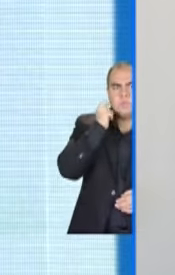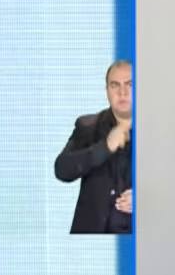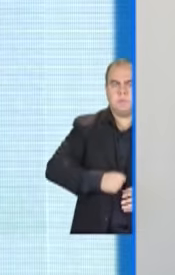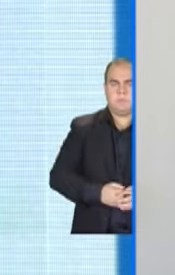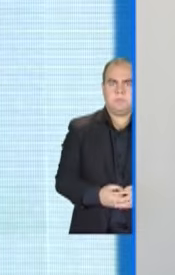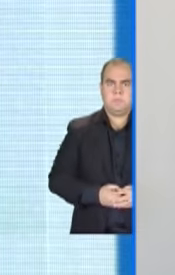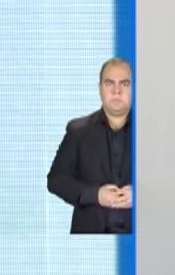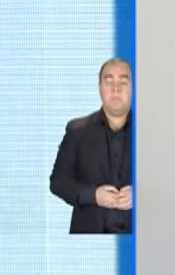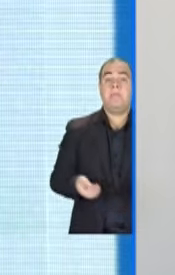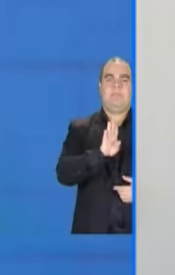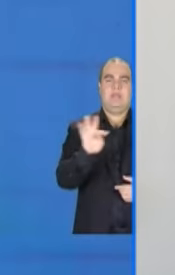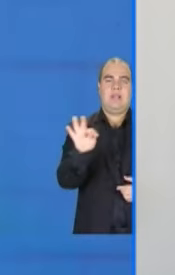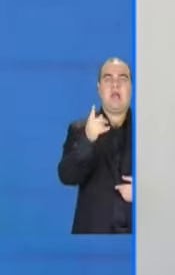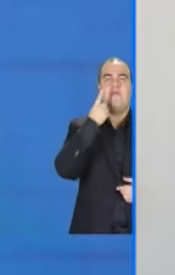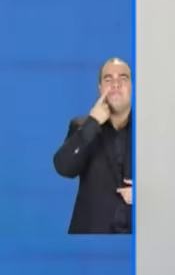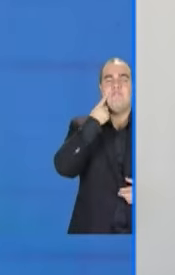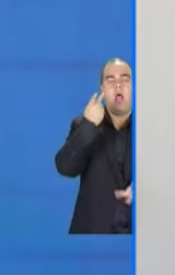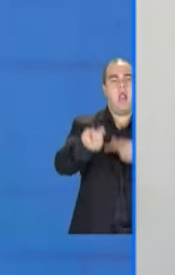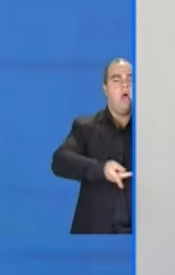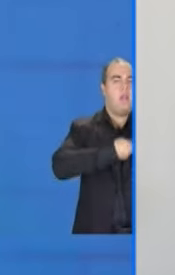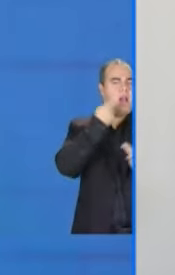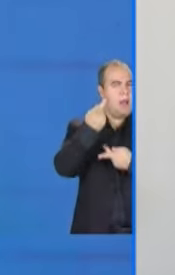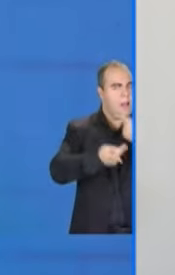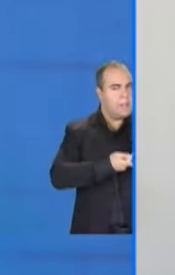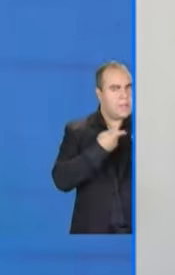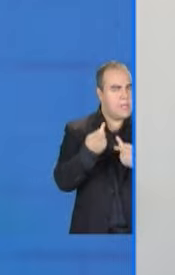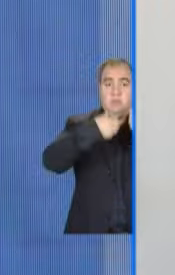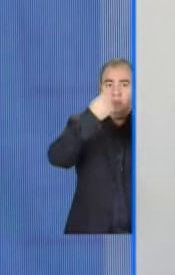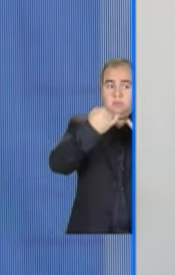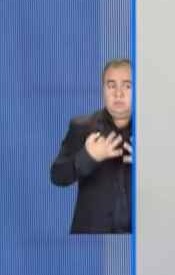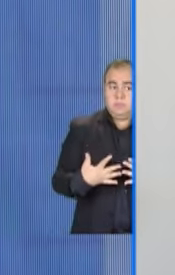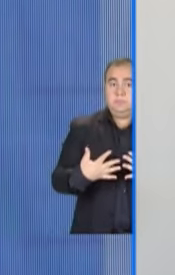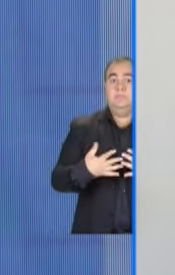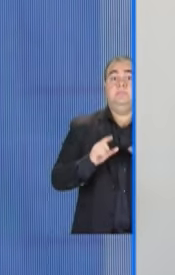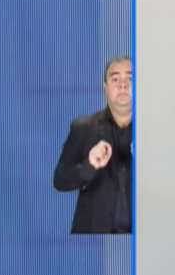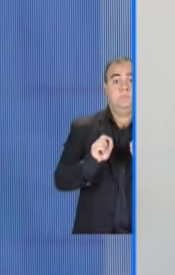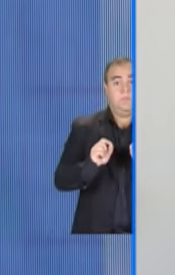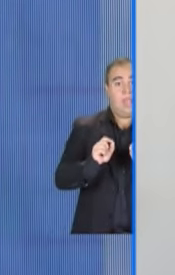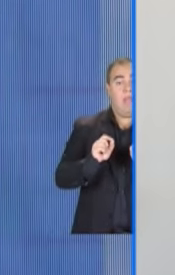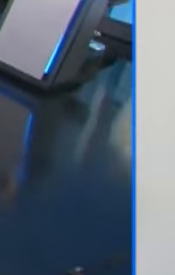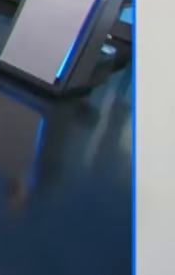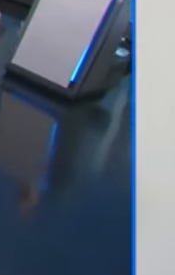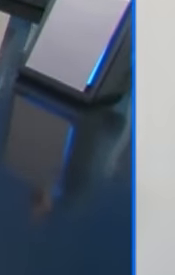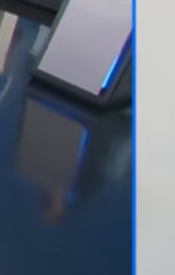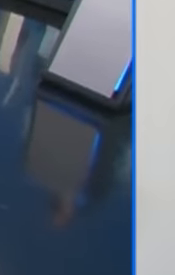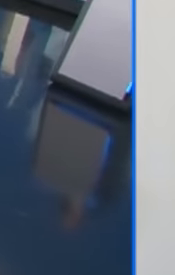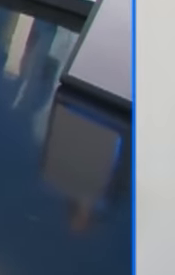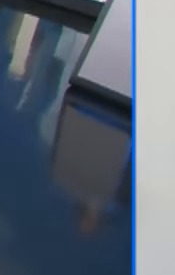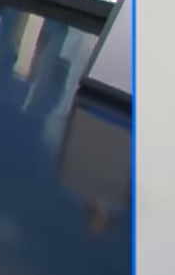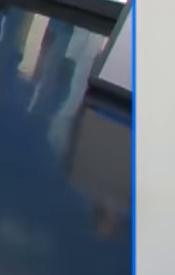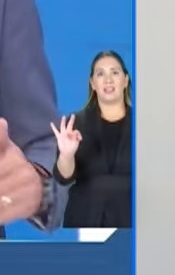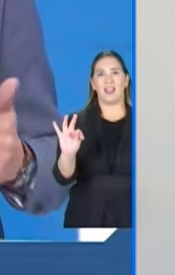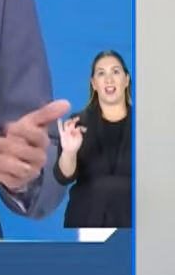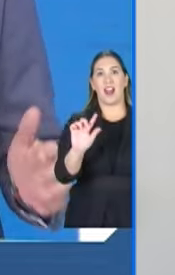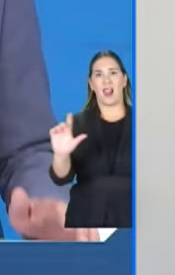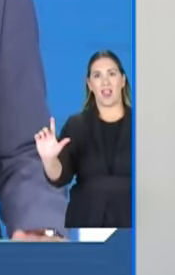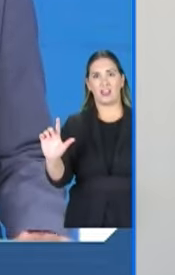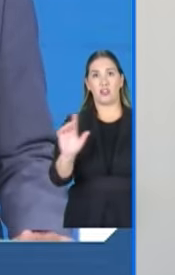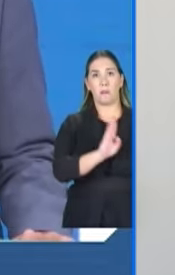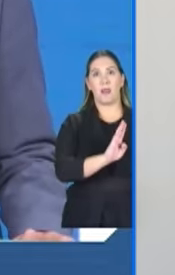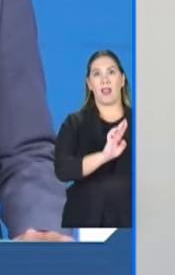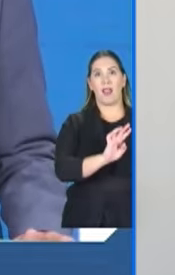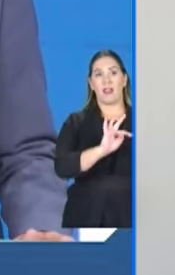de fábrica dos algoritmos, né? Elas terceirizam empresas que contratam moderadores a baixíssimo custo para fazer esse